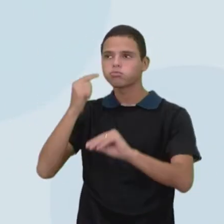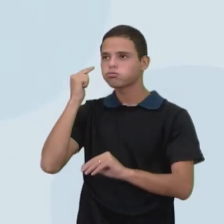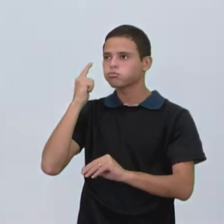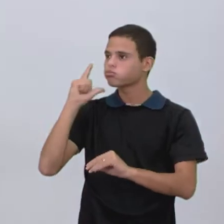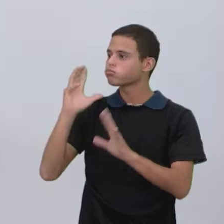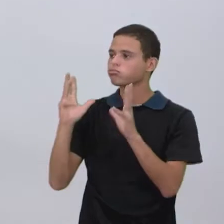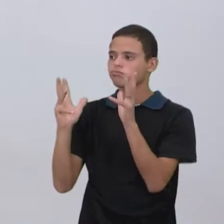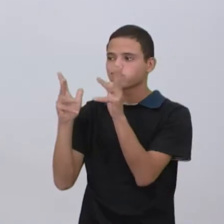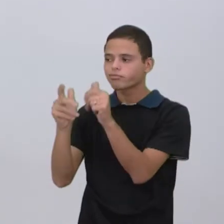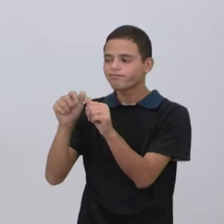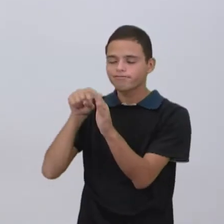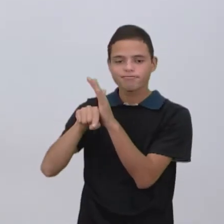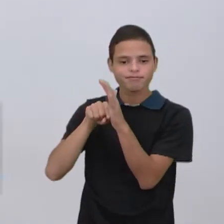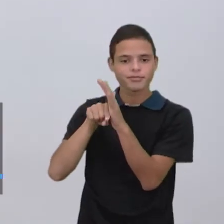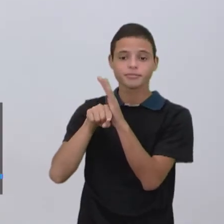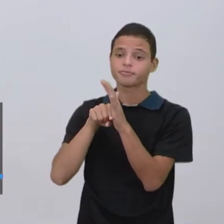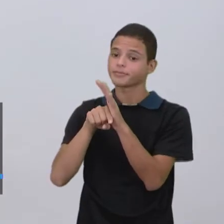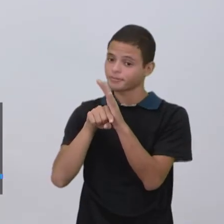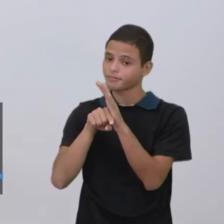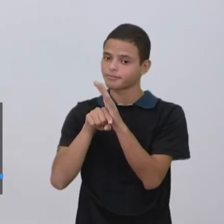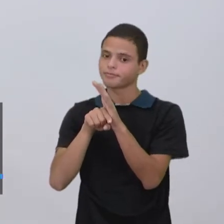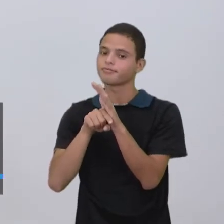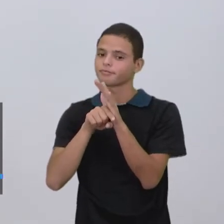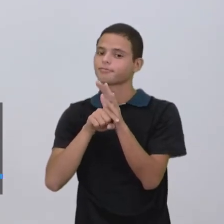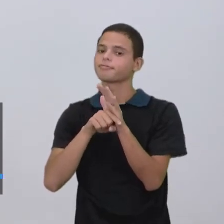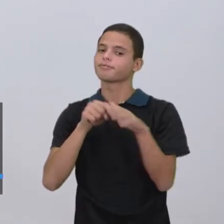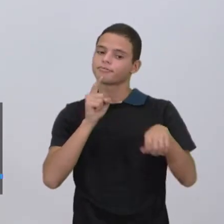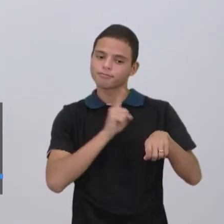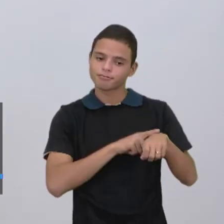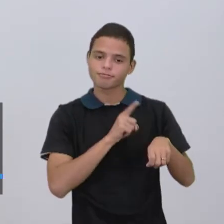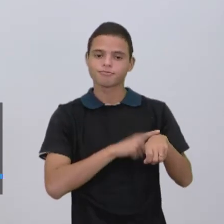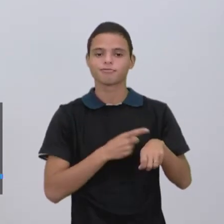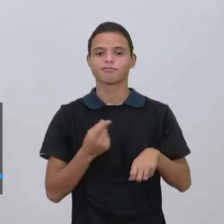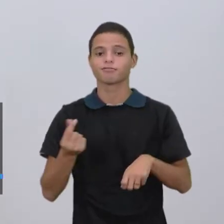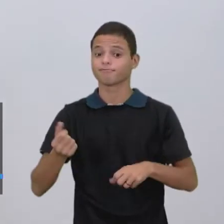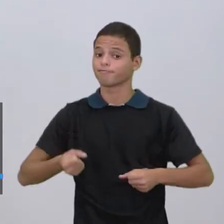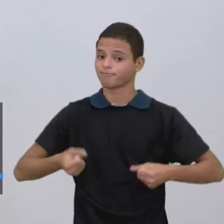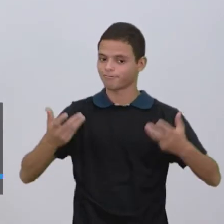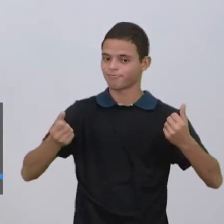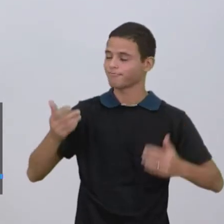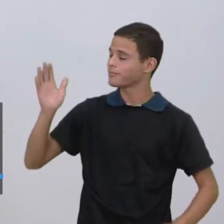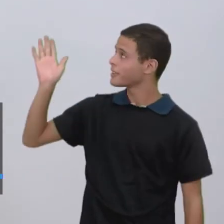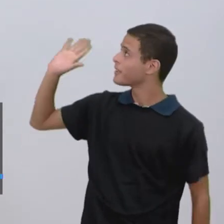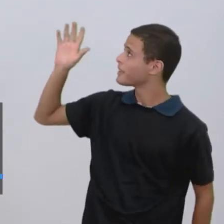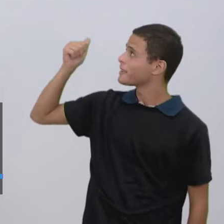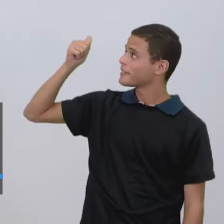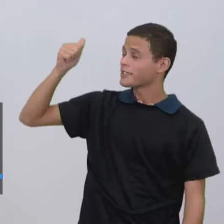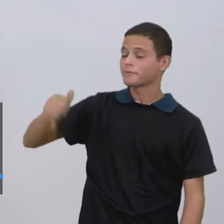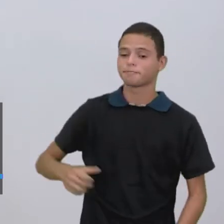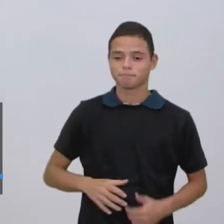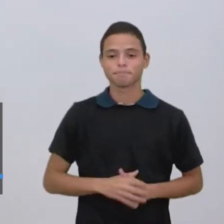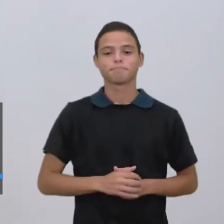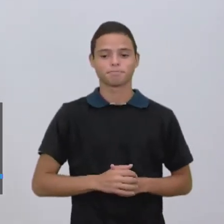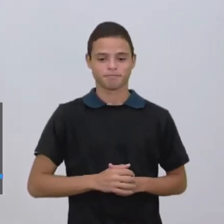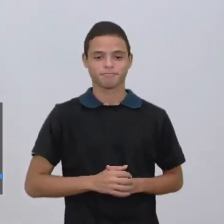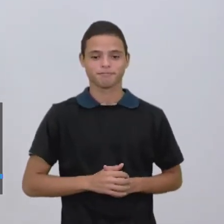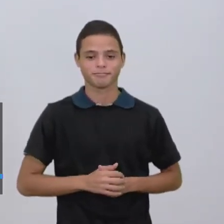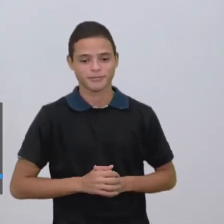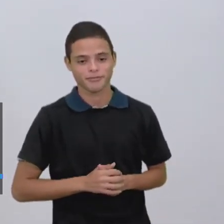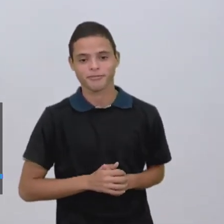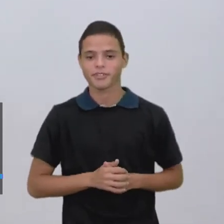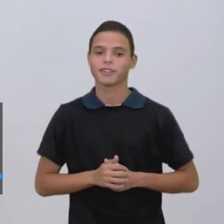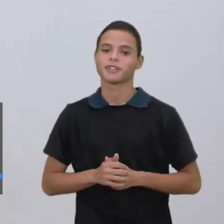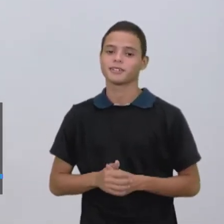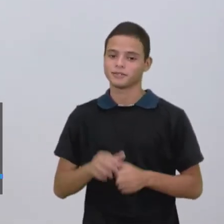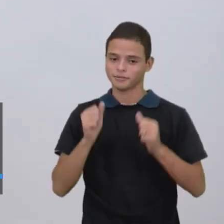realizar essa pesquisa em tempo de... Vai gastar muito tempo, vai gastar muito dinheiro. Ó, eu vi que o Matheus apareceu. Oi, Matheus, tudo bem? Tudo bem com você aí? Então, tá bom.